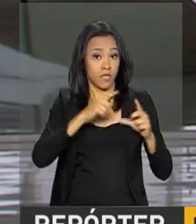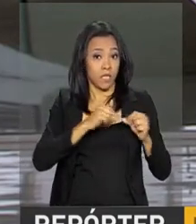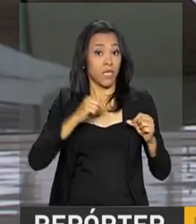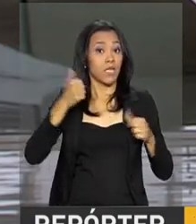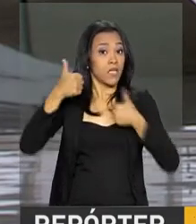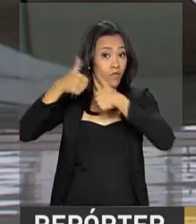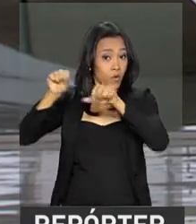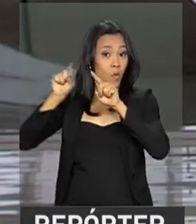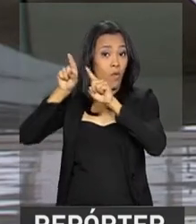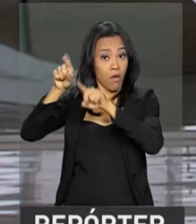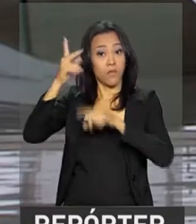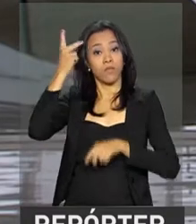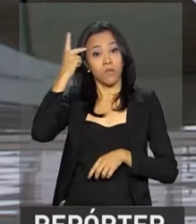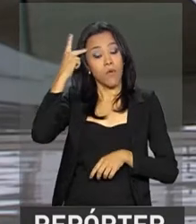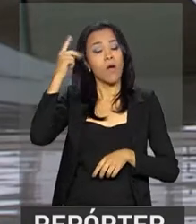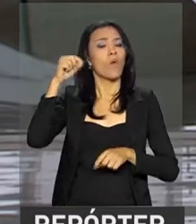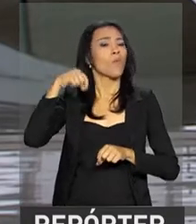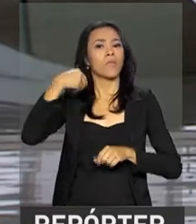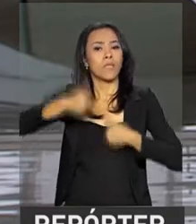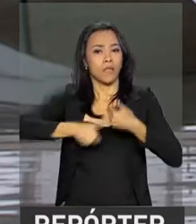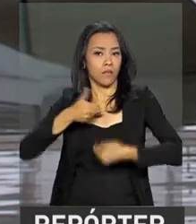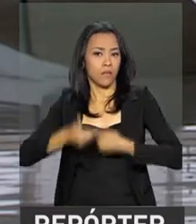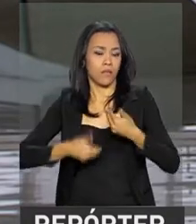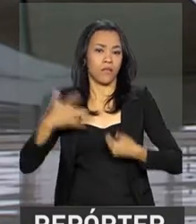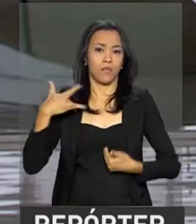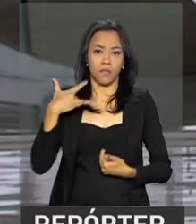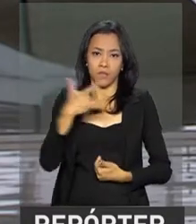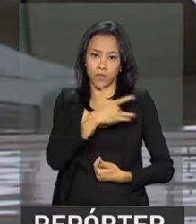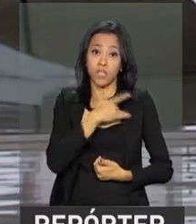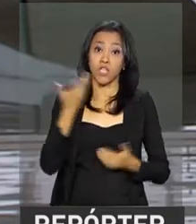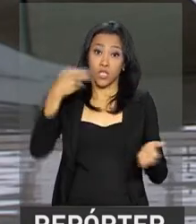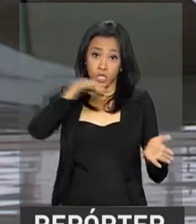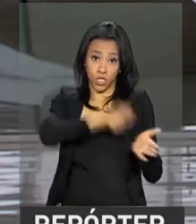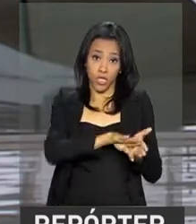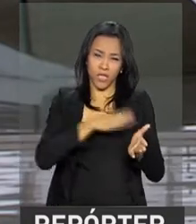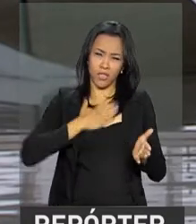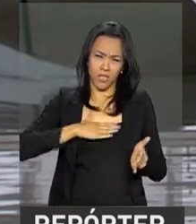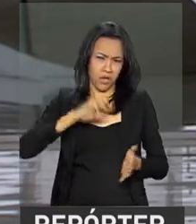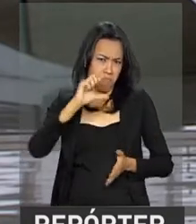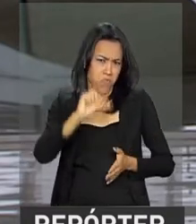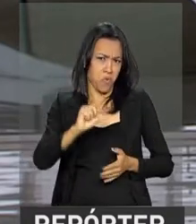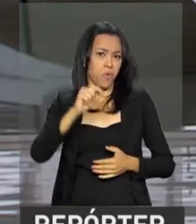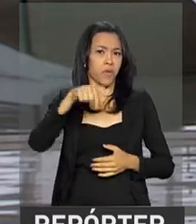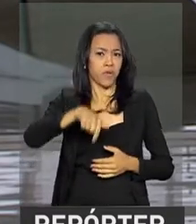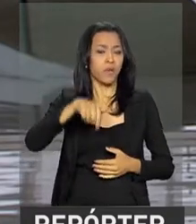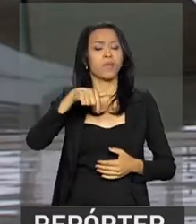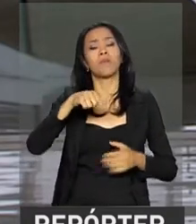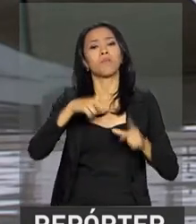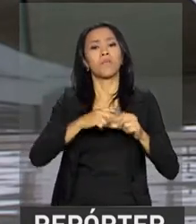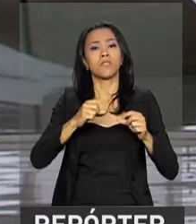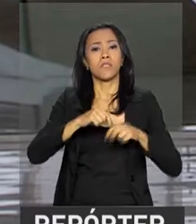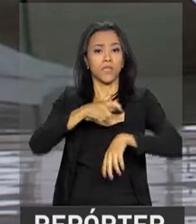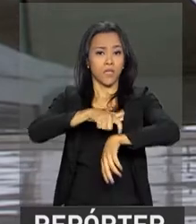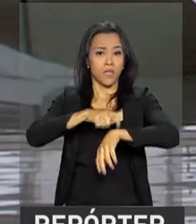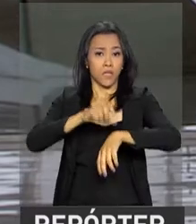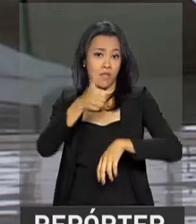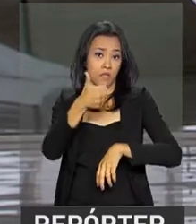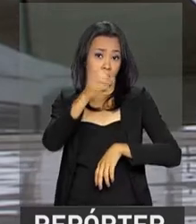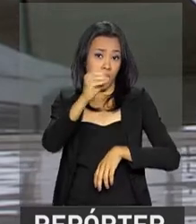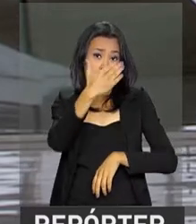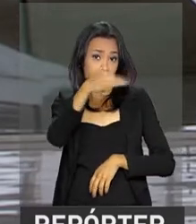médico no último final de semana ele deve chegar aqui em brasília daqui a pouco por volta das dez e meia da manhã ea expectativa